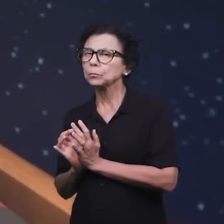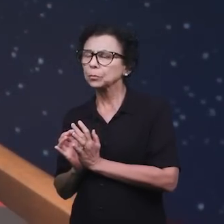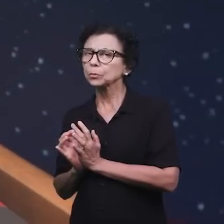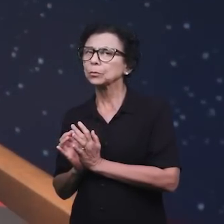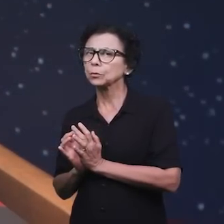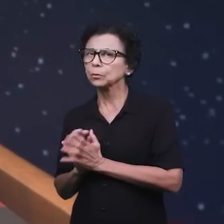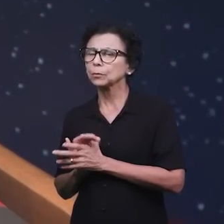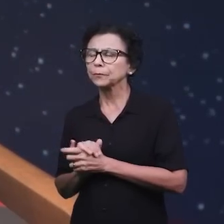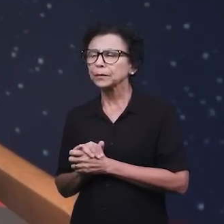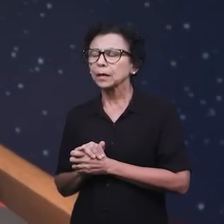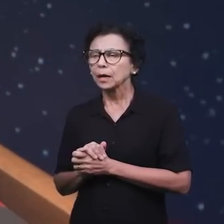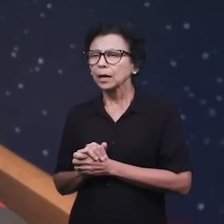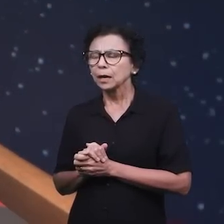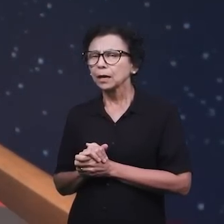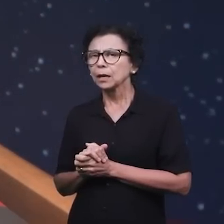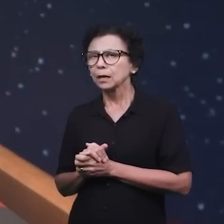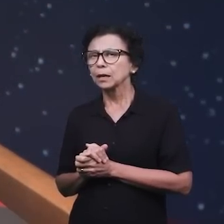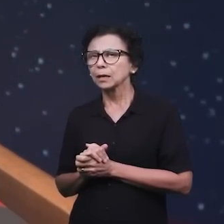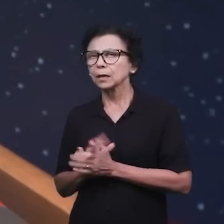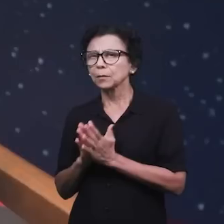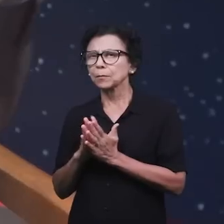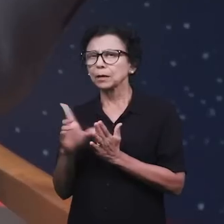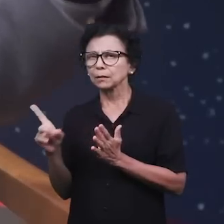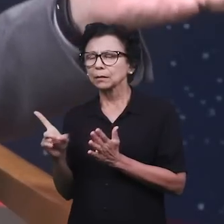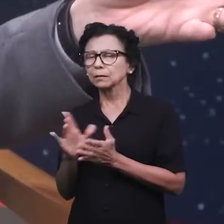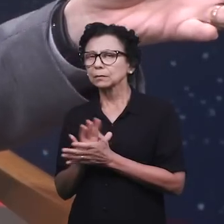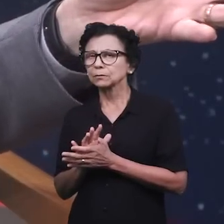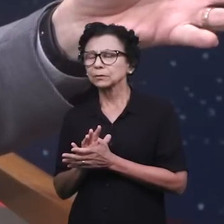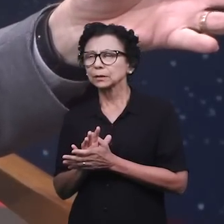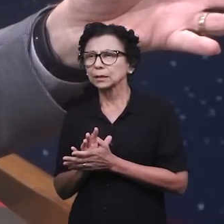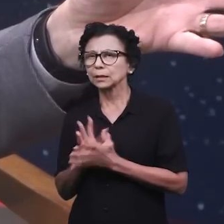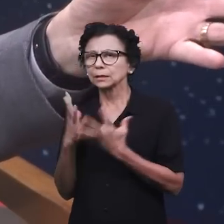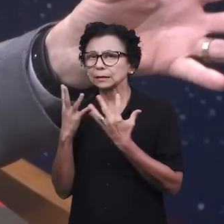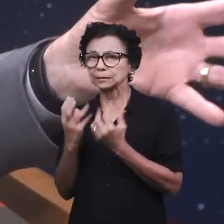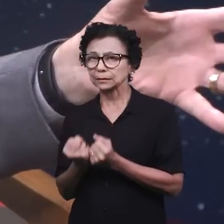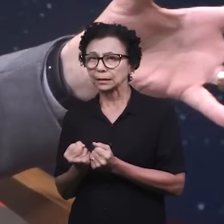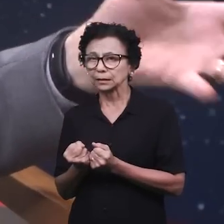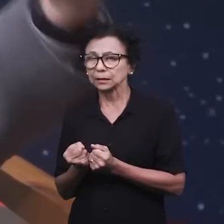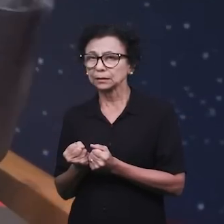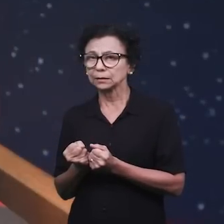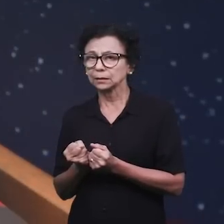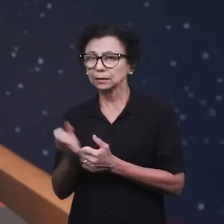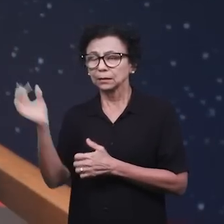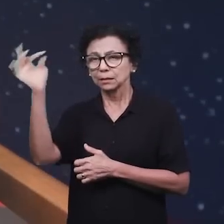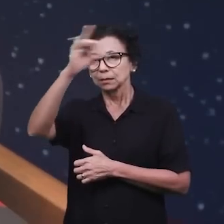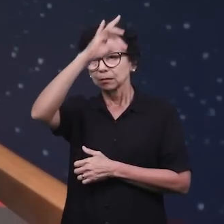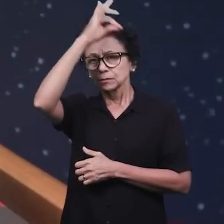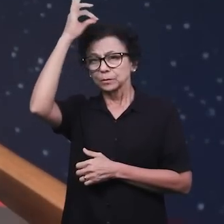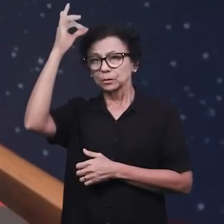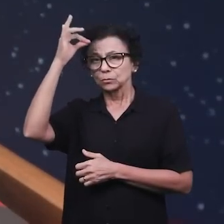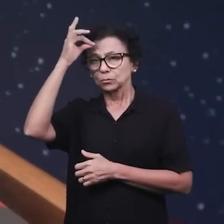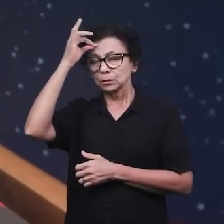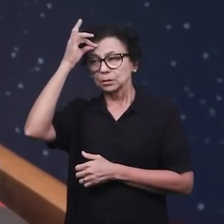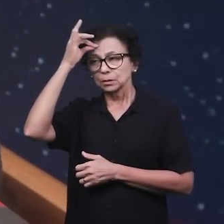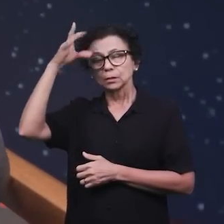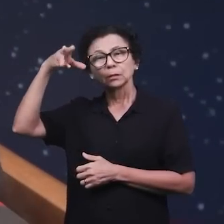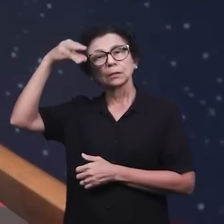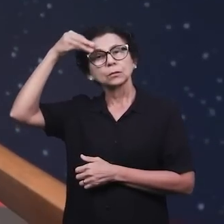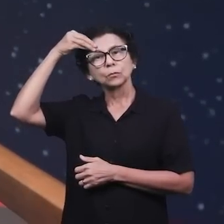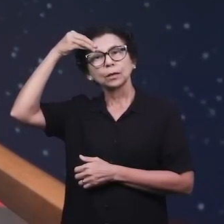grande diferença entre igreja fiel e igreja infiel é que a fiel, ela